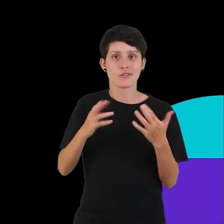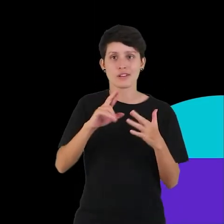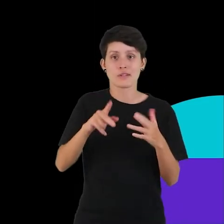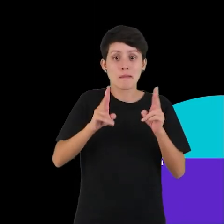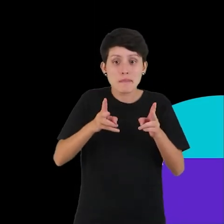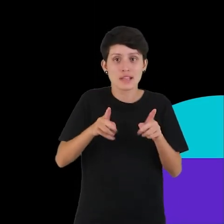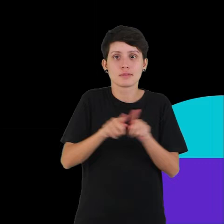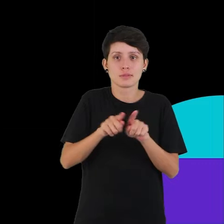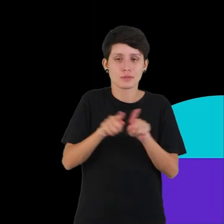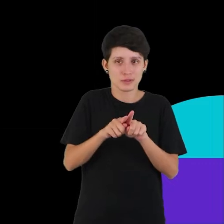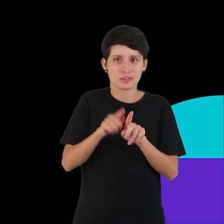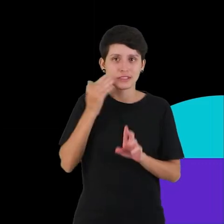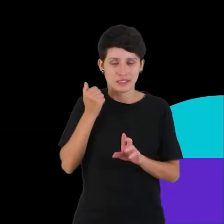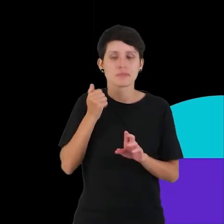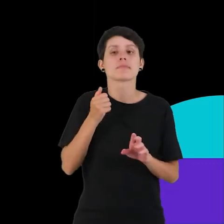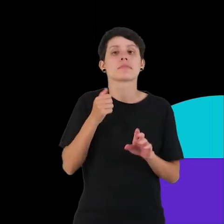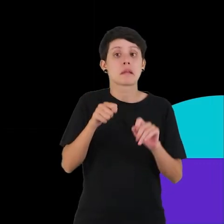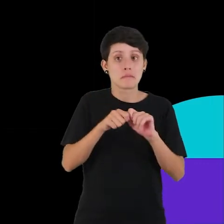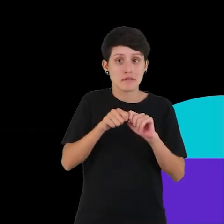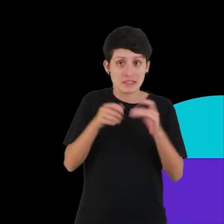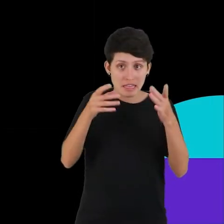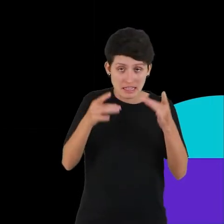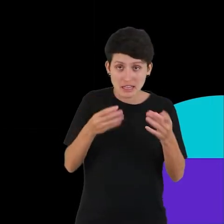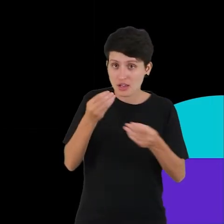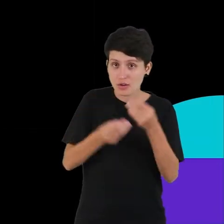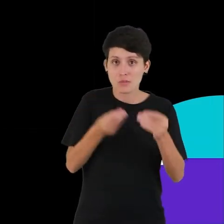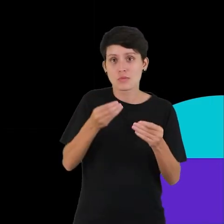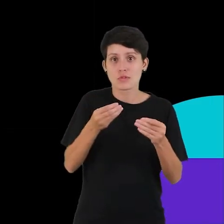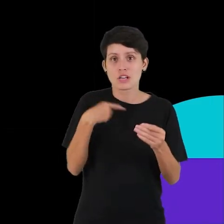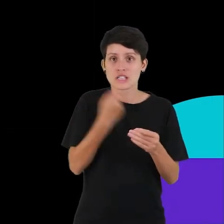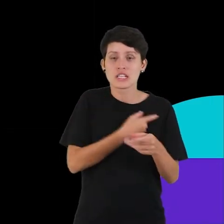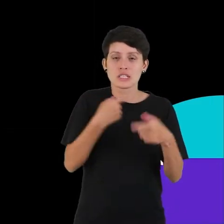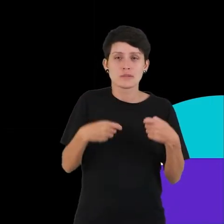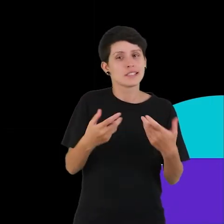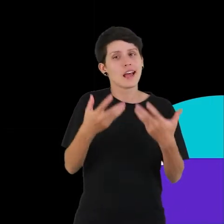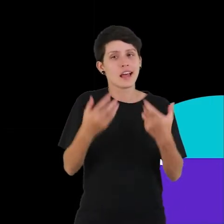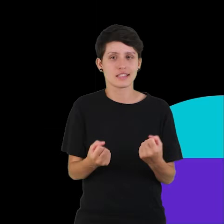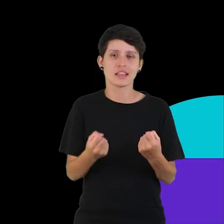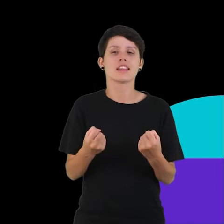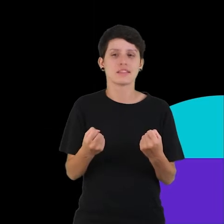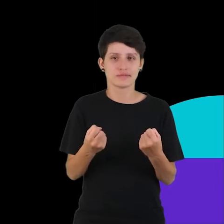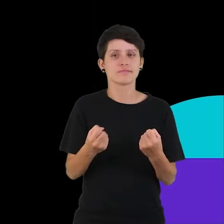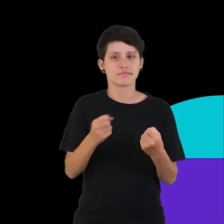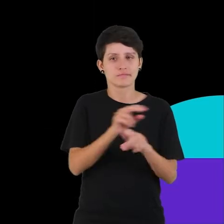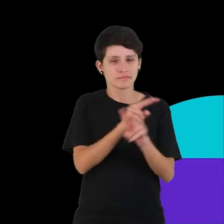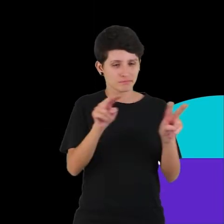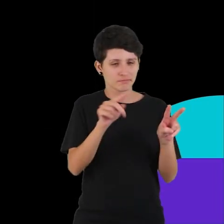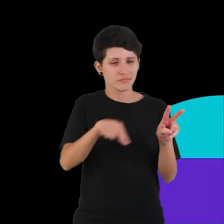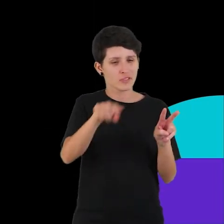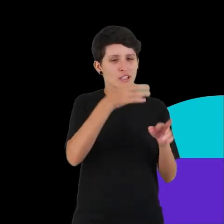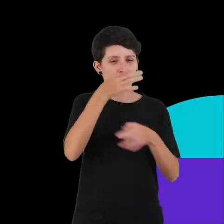problema. E para fazer isso, a gente precisa abraçar a complexidade. Então, eu vi aqui que vocês falaram bastante